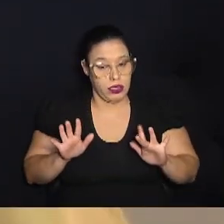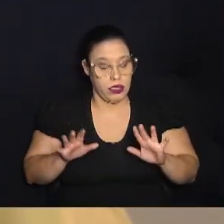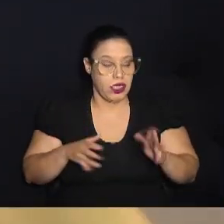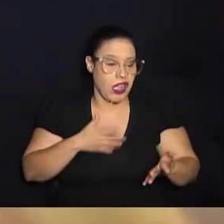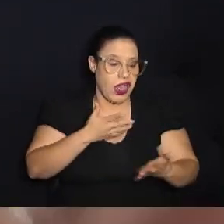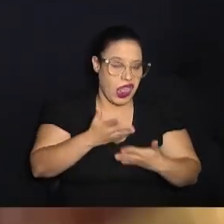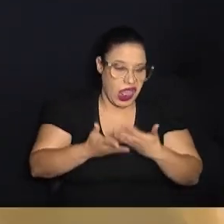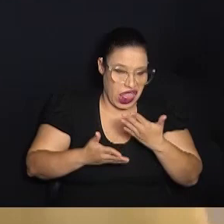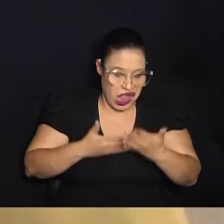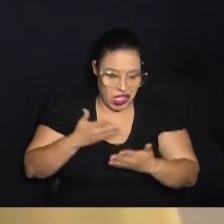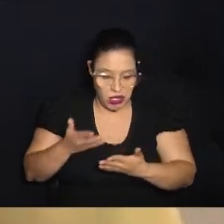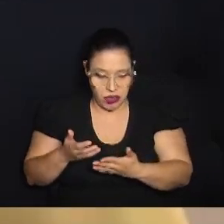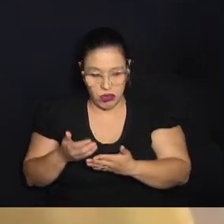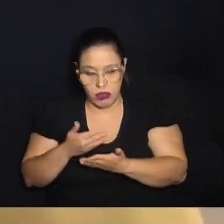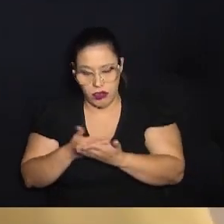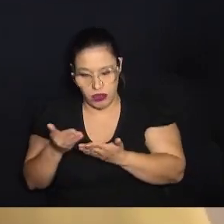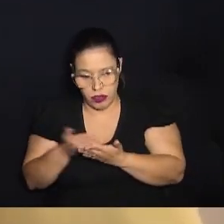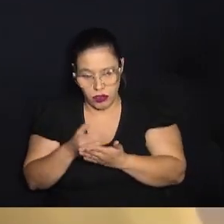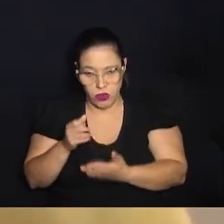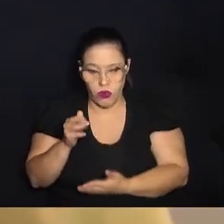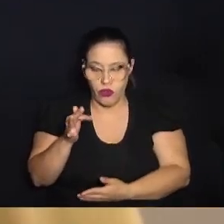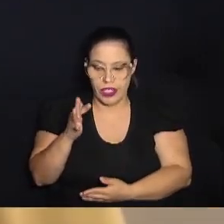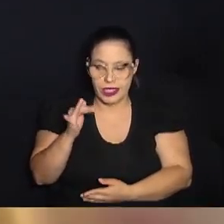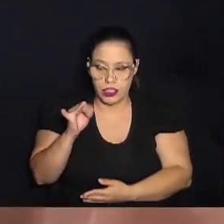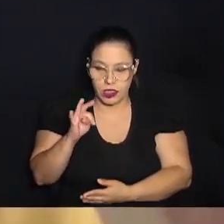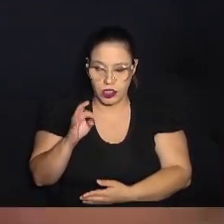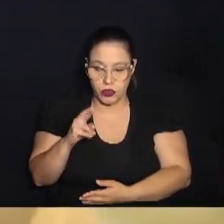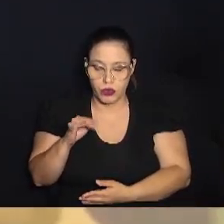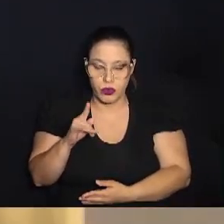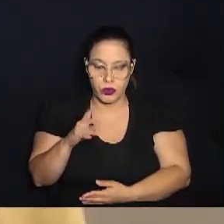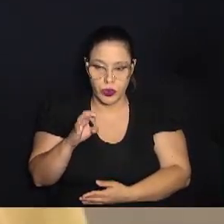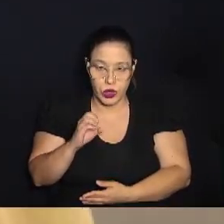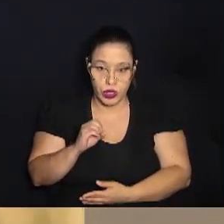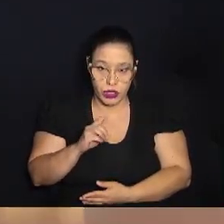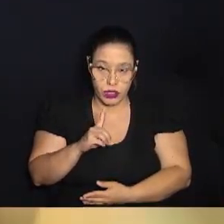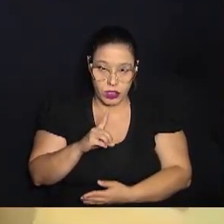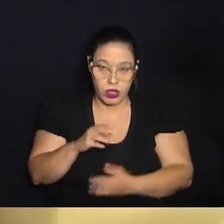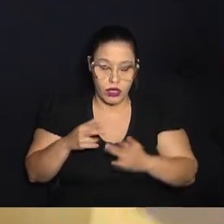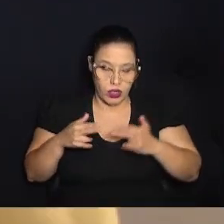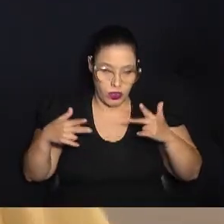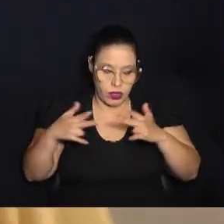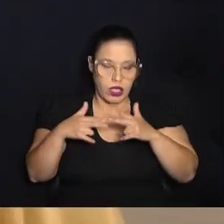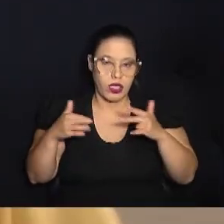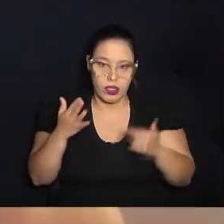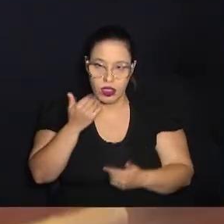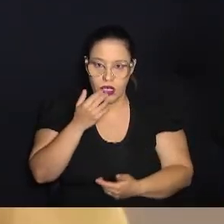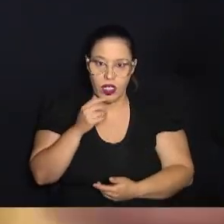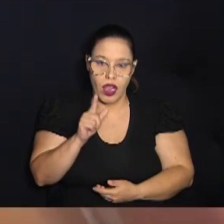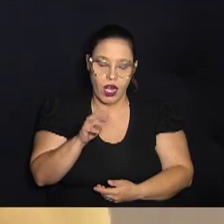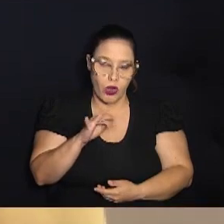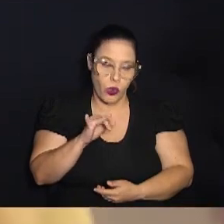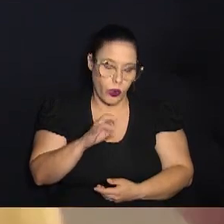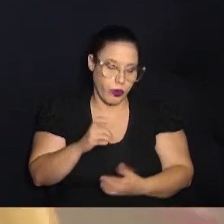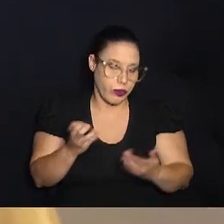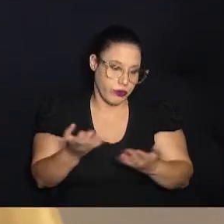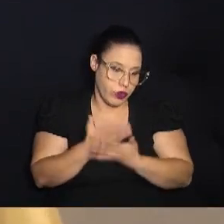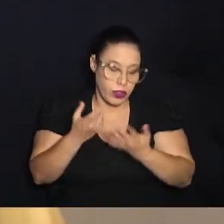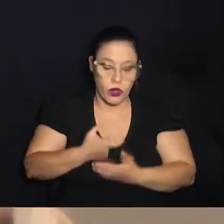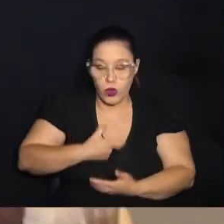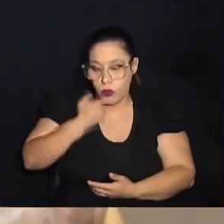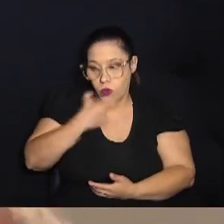muitos processados, que não seja de fast food. Bom, uma alimentação saudável variada, né? Legumes, verduras,